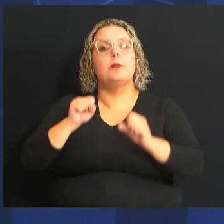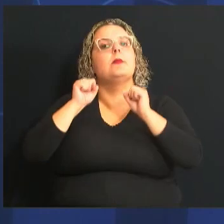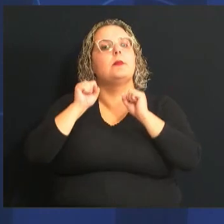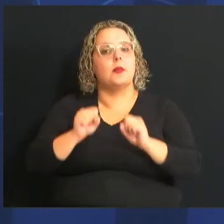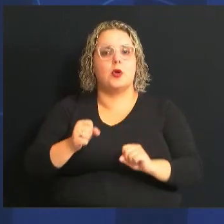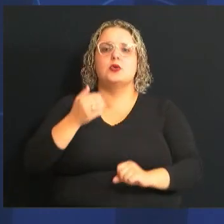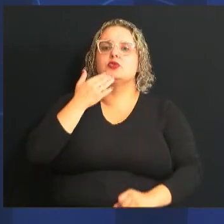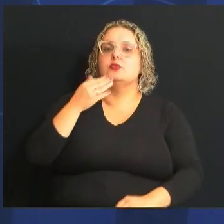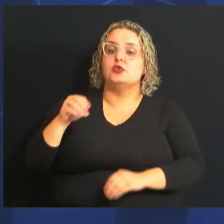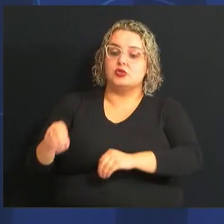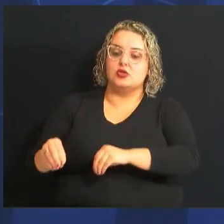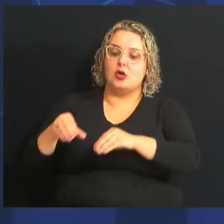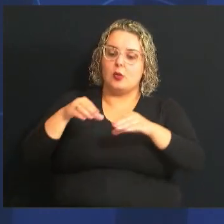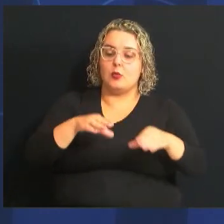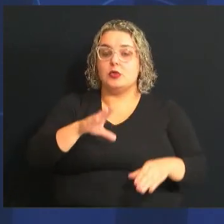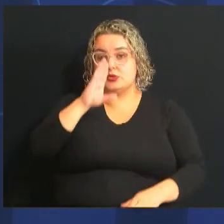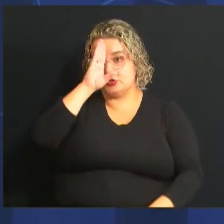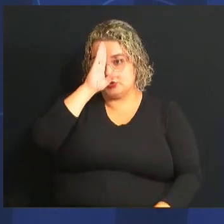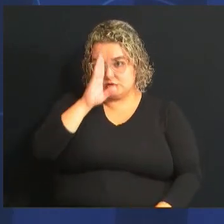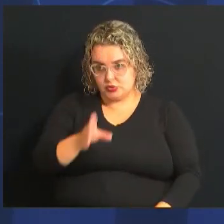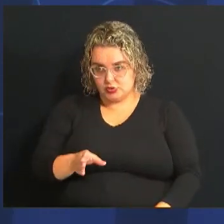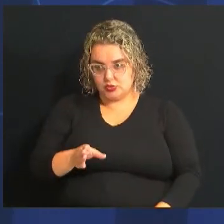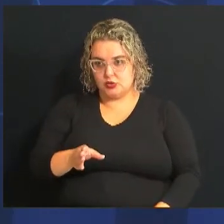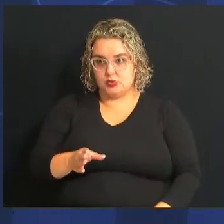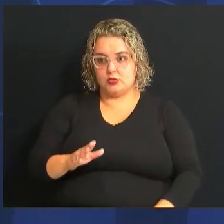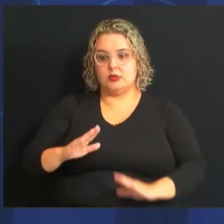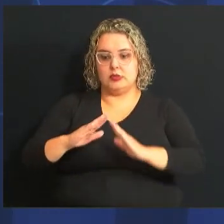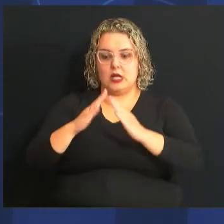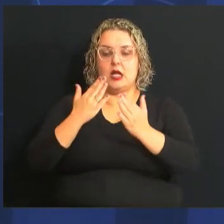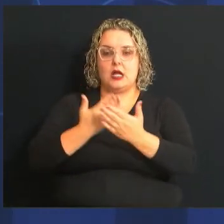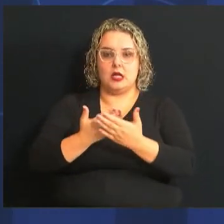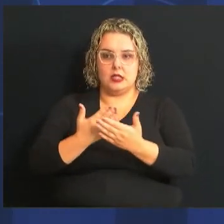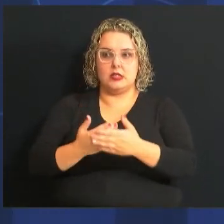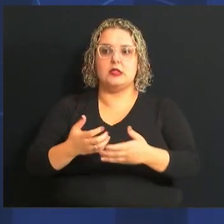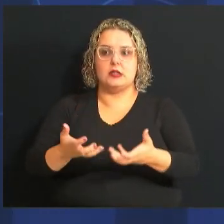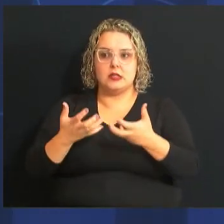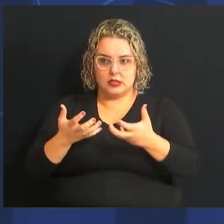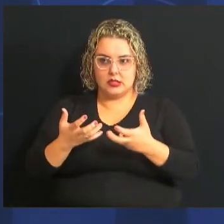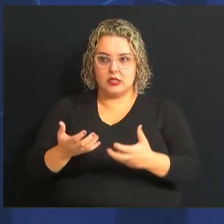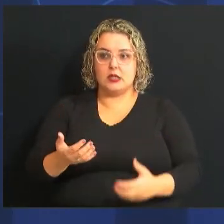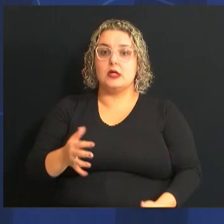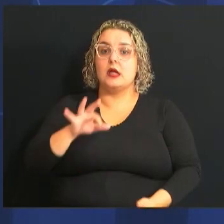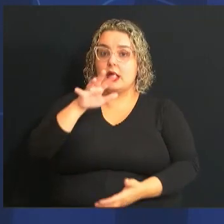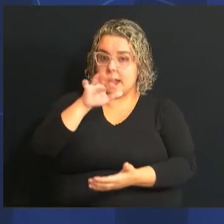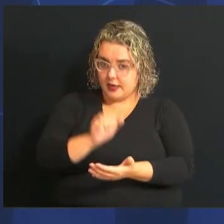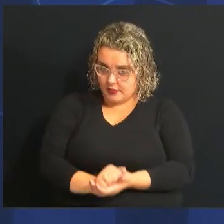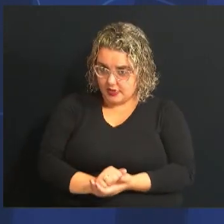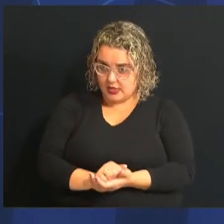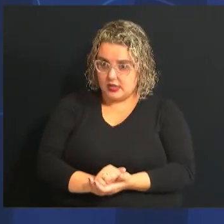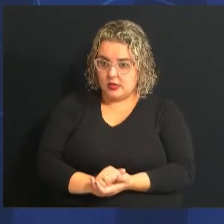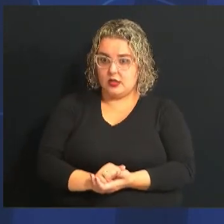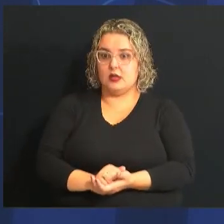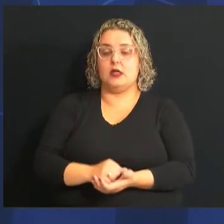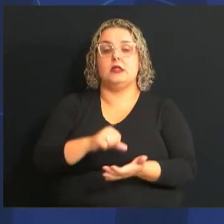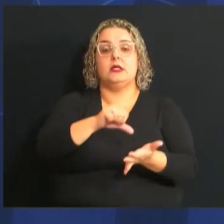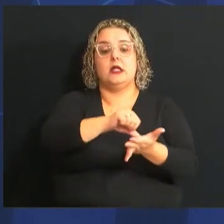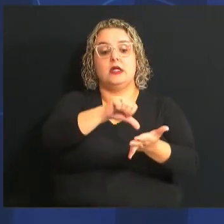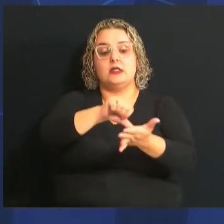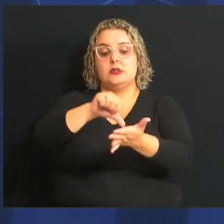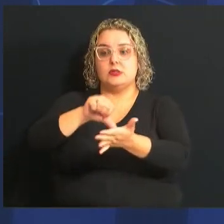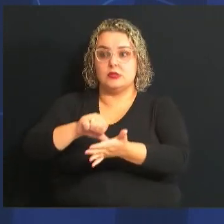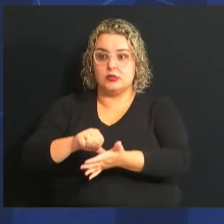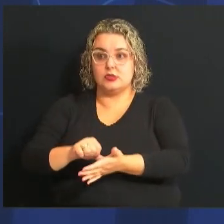a mudança diretamente nas escolas que pretendem obter a matrícula, nas unidades do